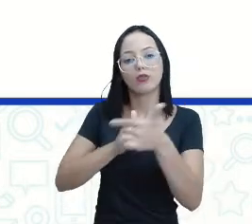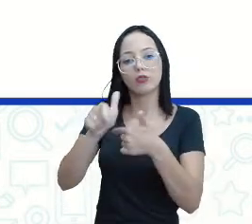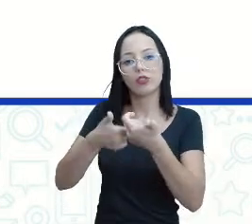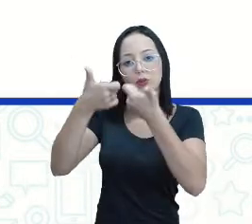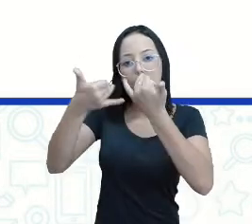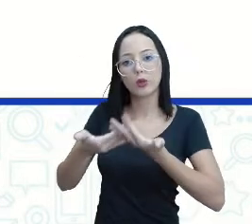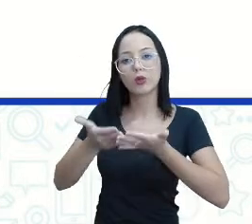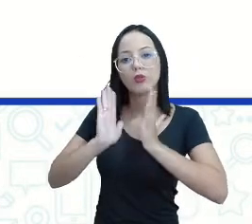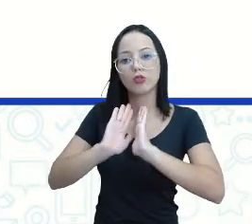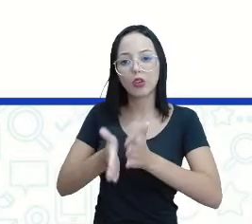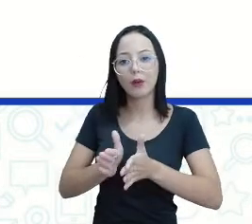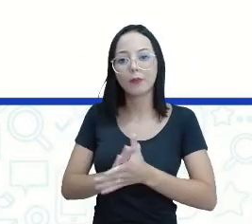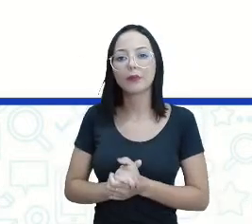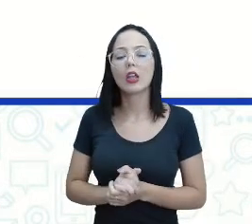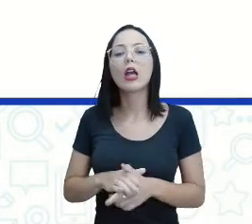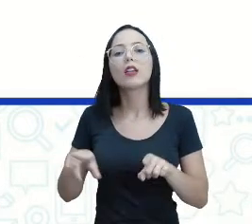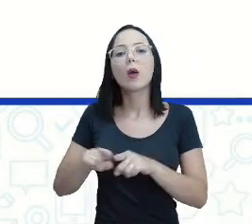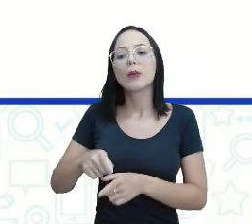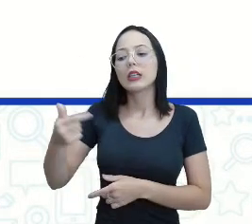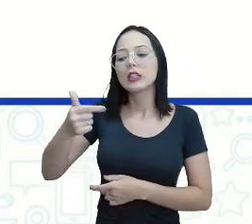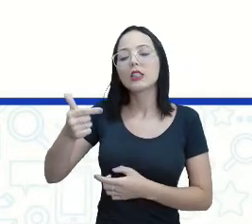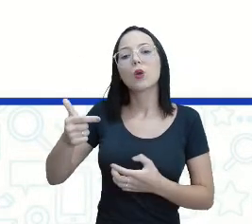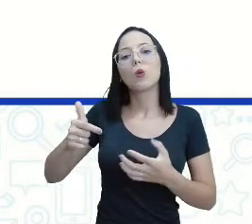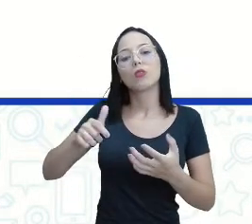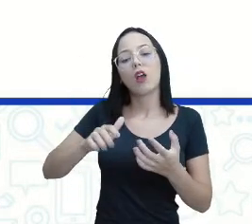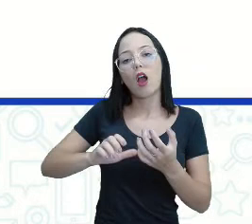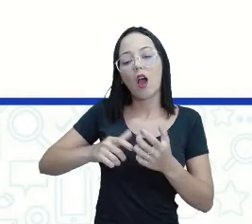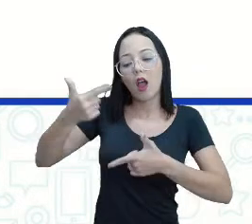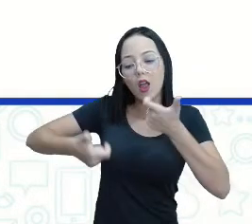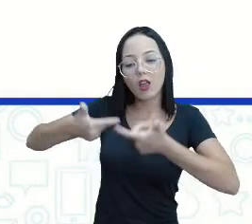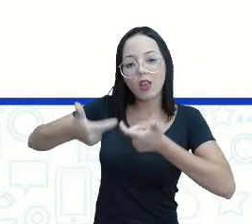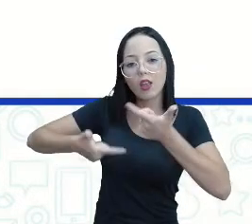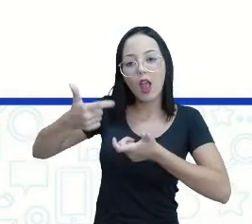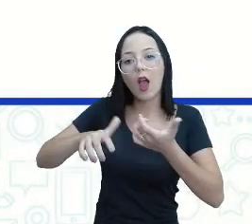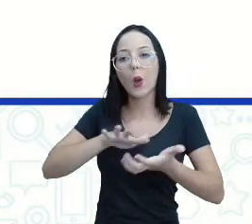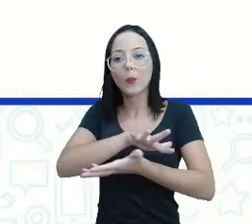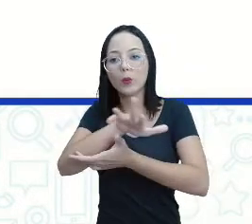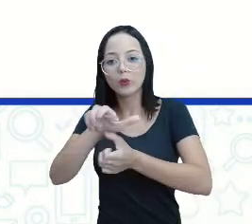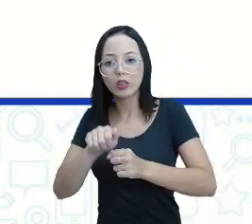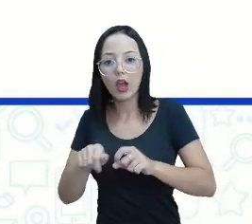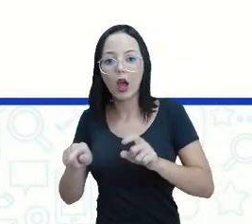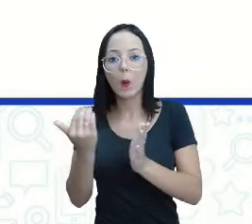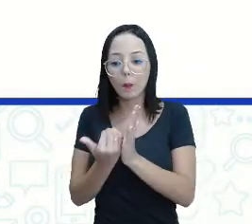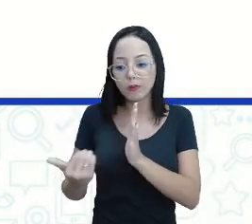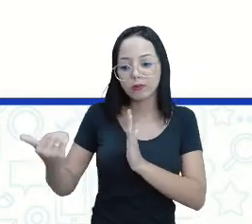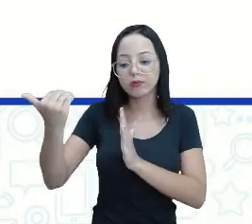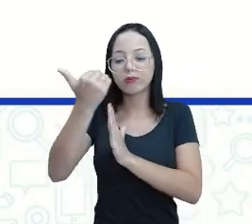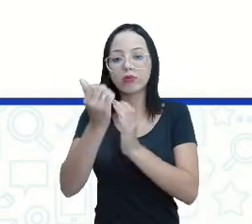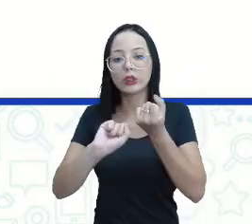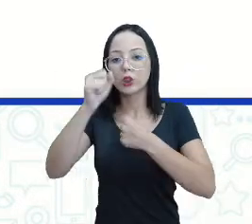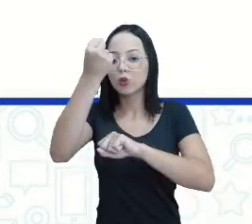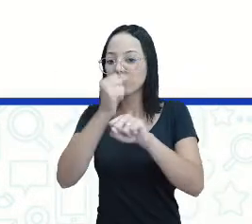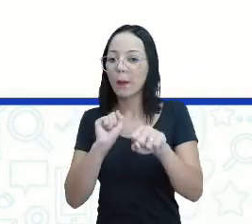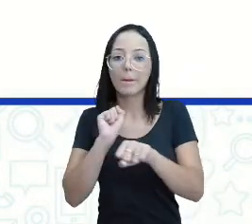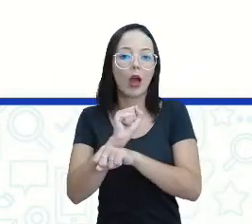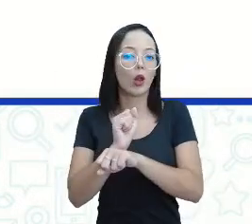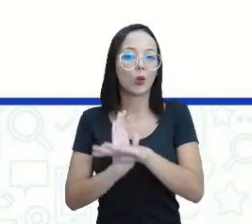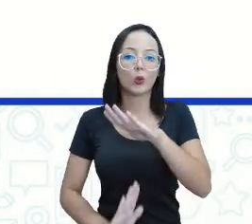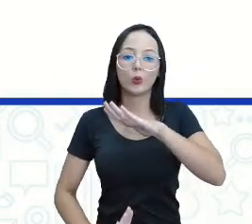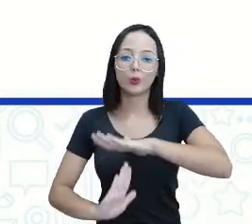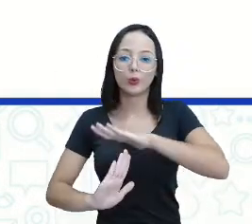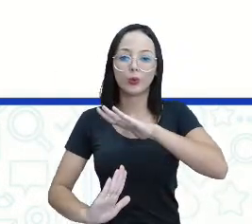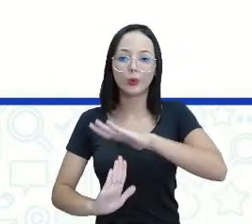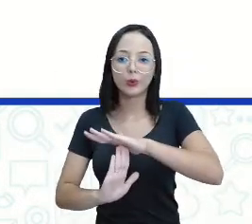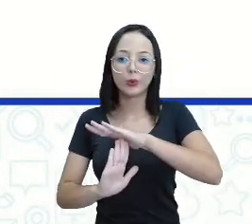tá? A gente tem a Segunda Guerra Mundial, desacelerou a indústria no Brasil, né? A gente parou praticamente tudo aqui,